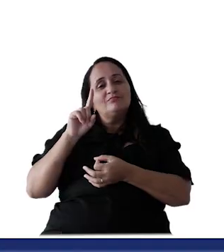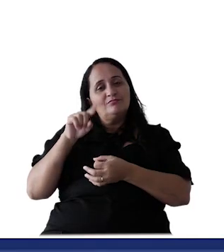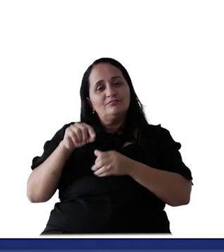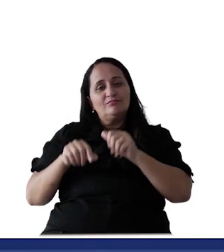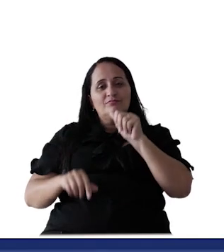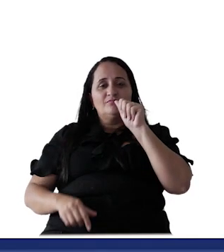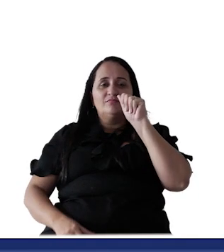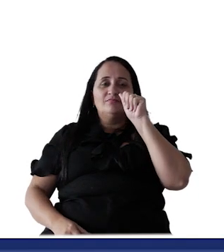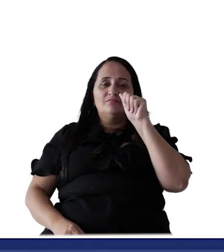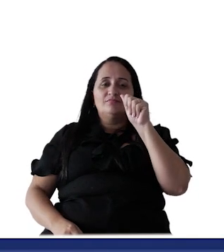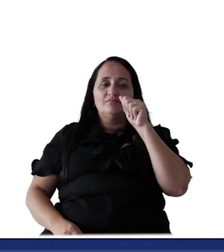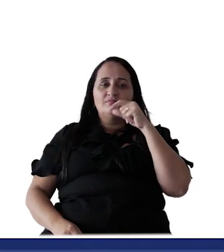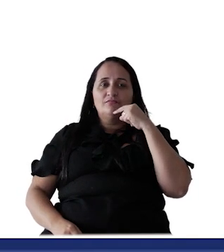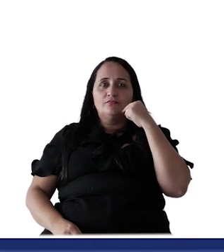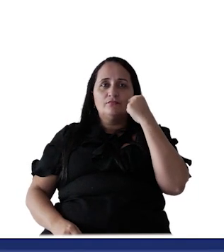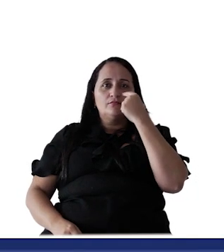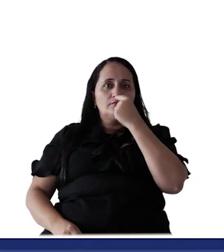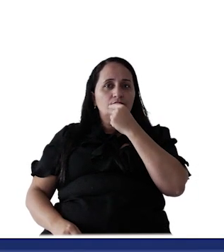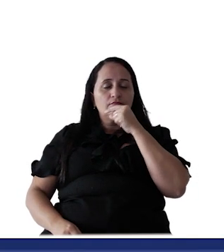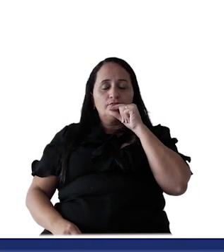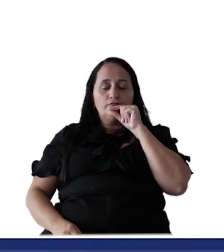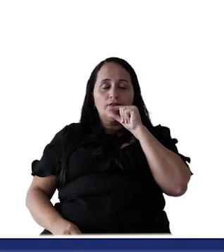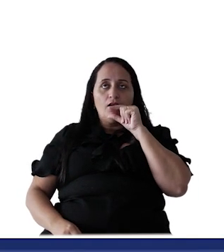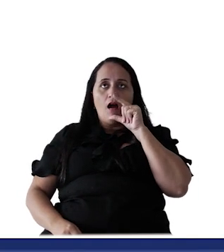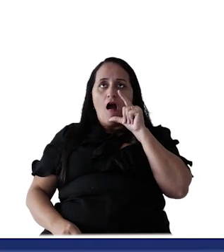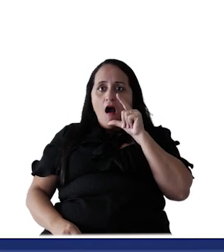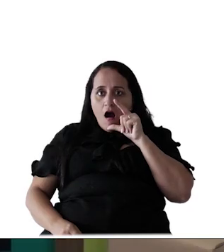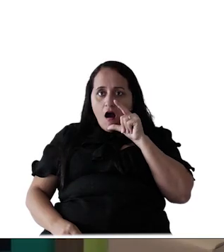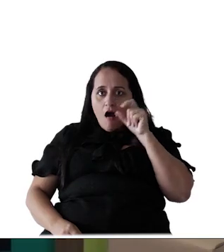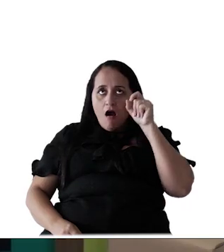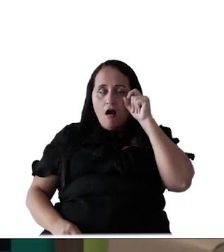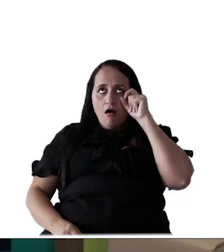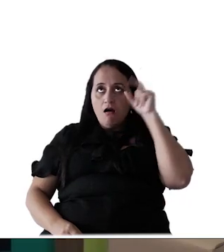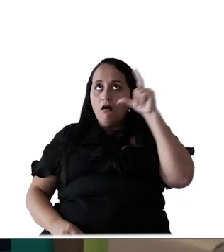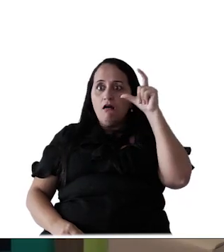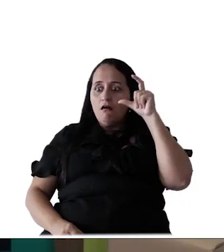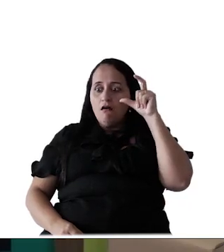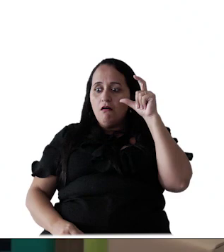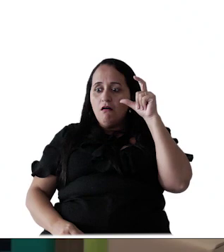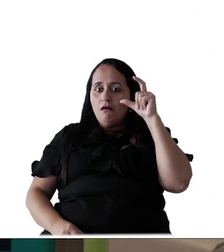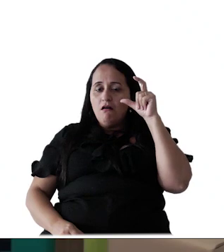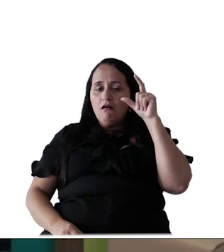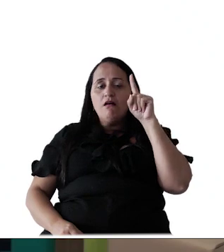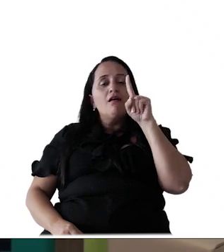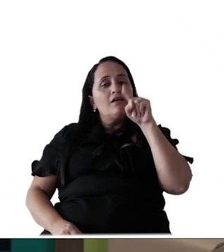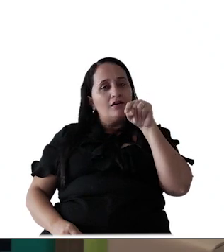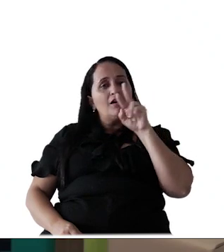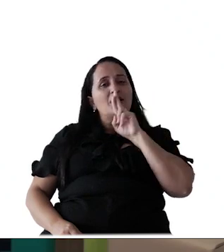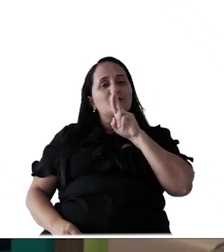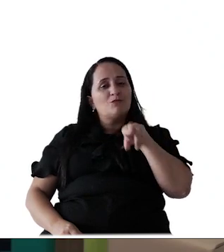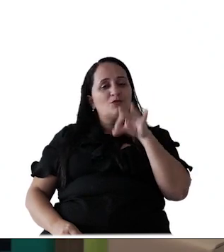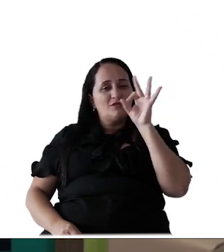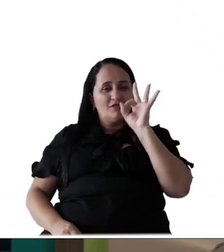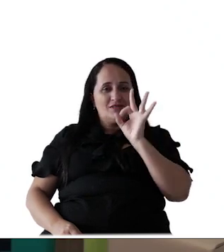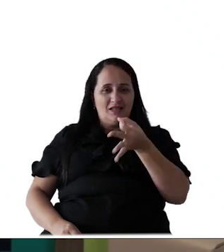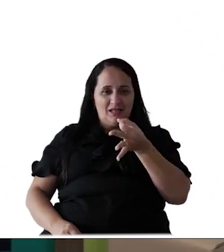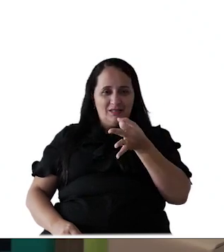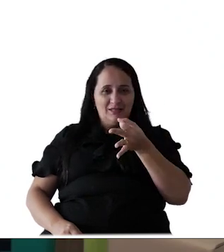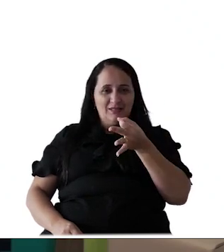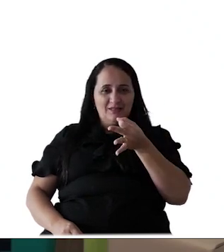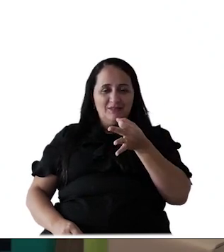linguísticas, a boca aberta e os olhos arregalados. Então, Garfield aqui nessa tirinha foi o